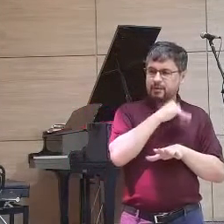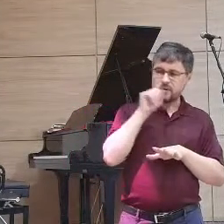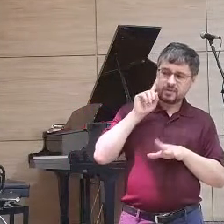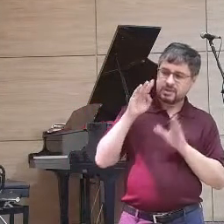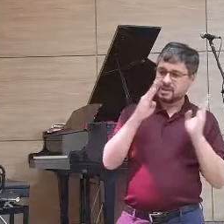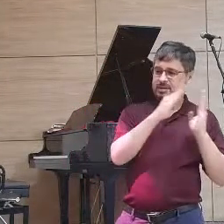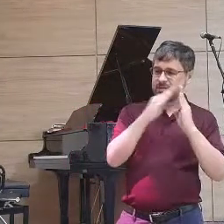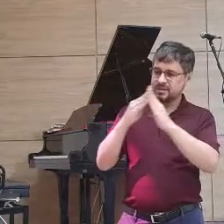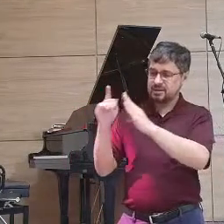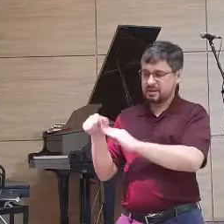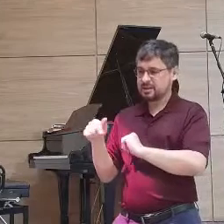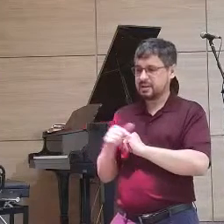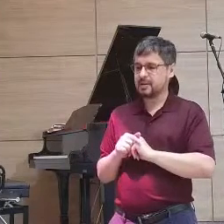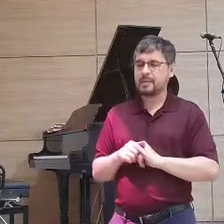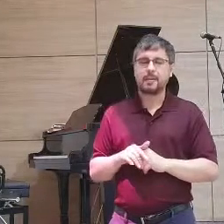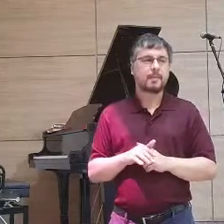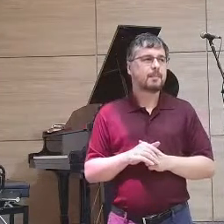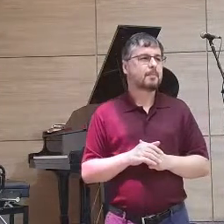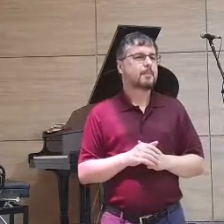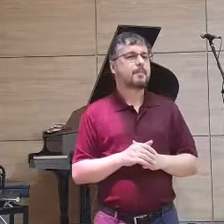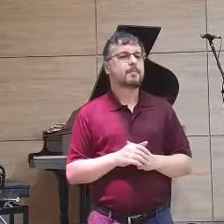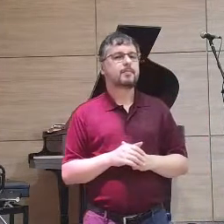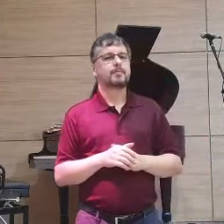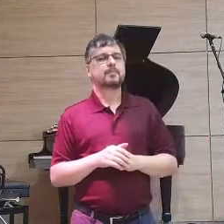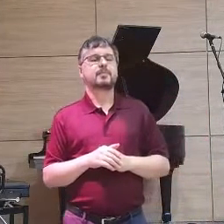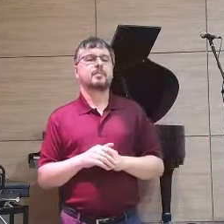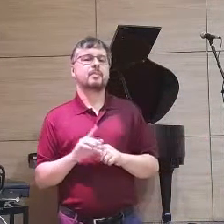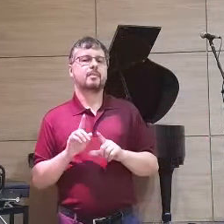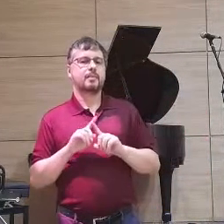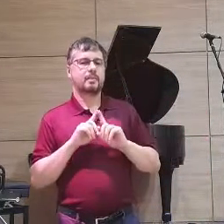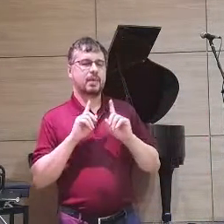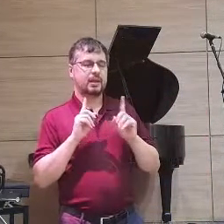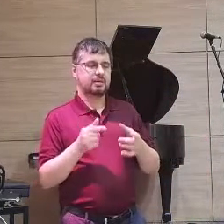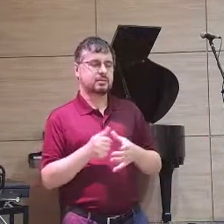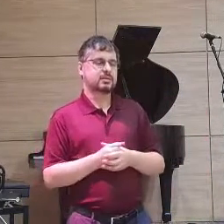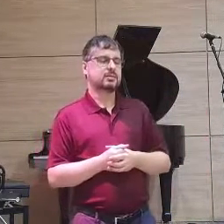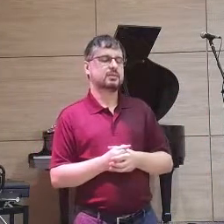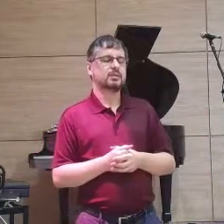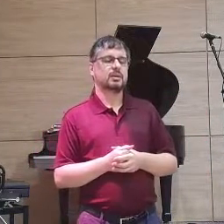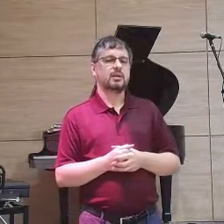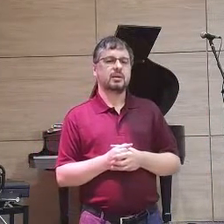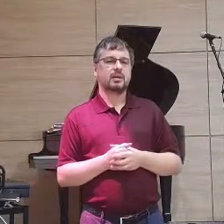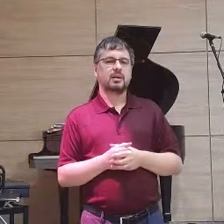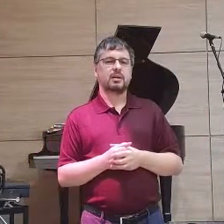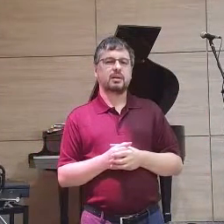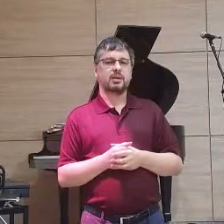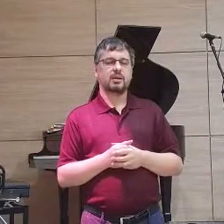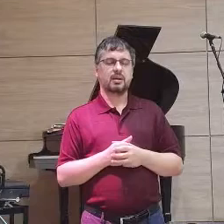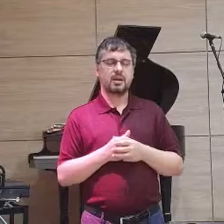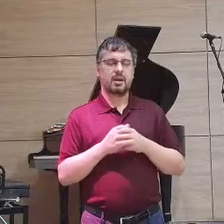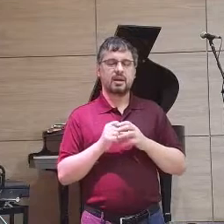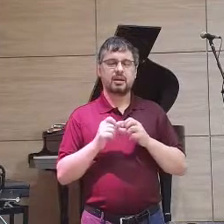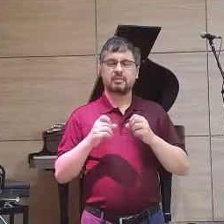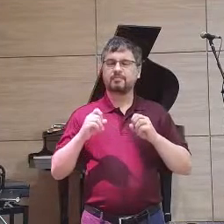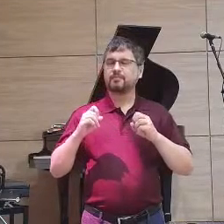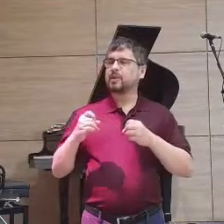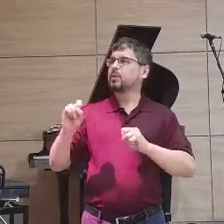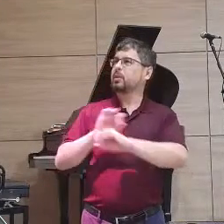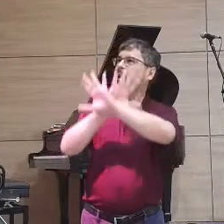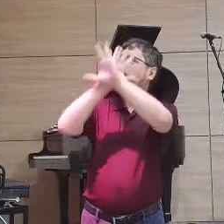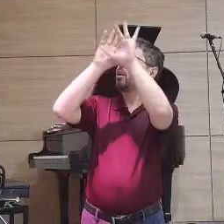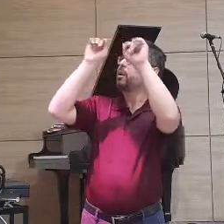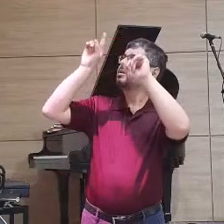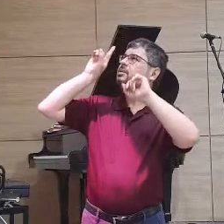o Nec tamen consumebatur acontece essa expressão Latina que é o Shekinah de Deus a